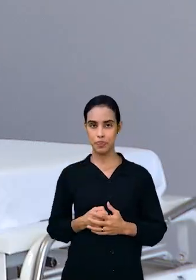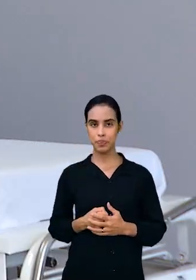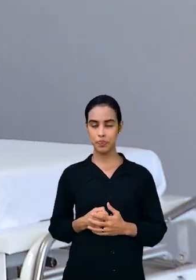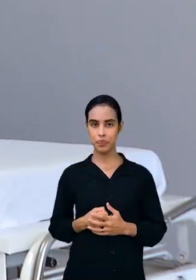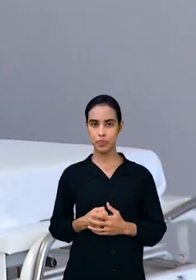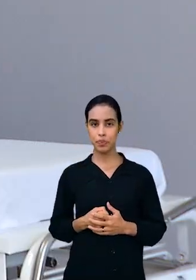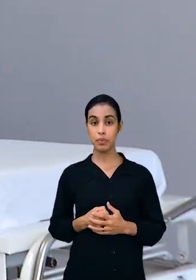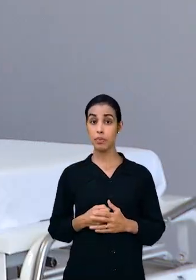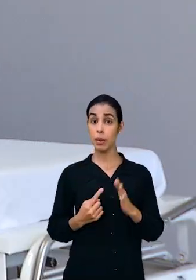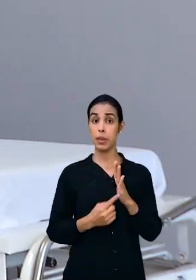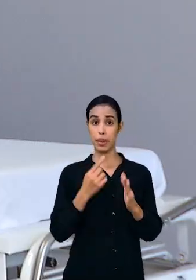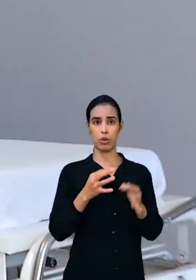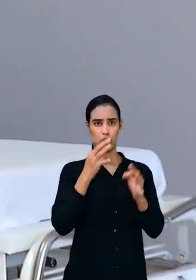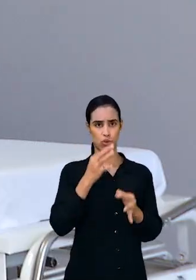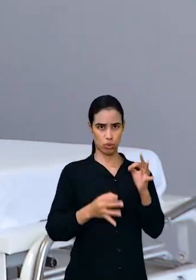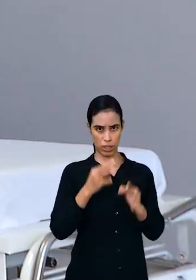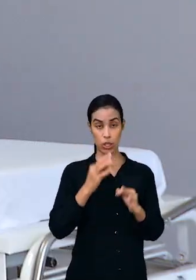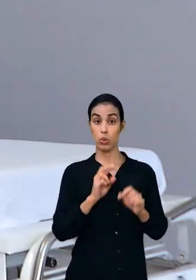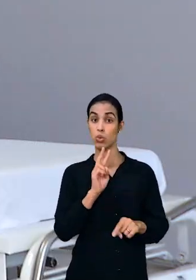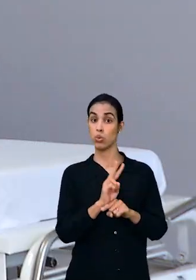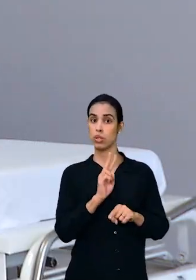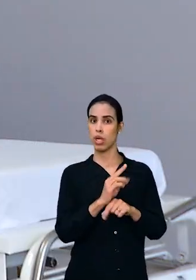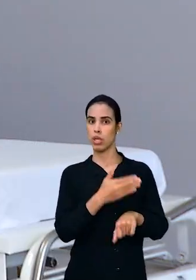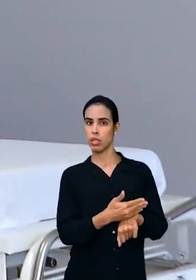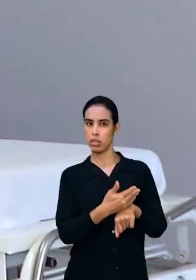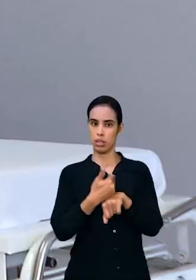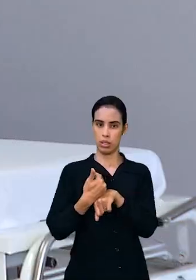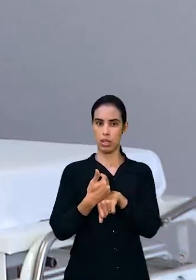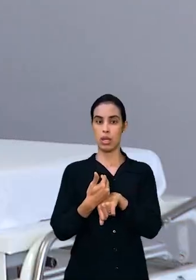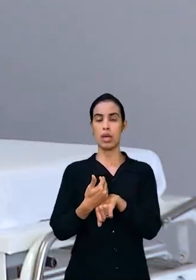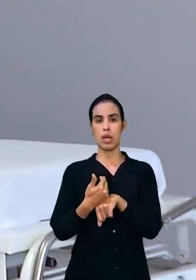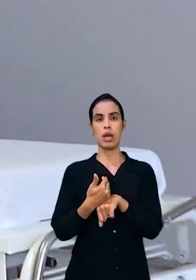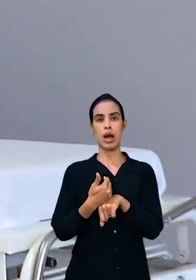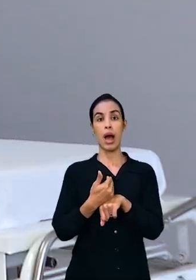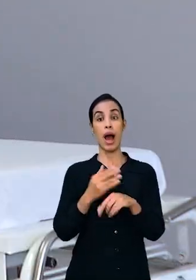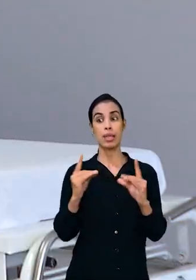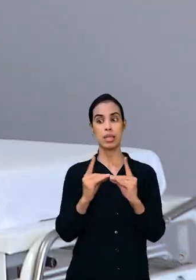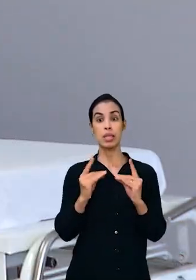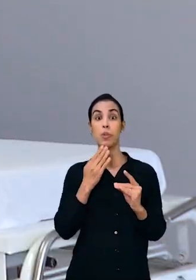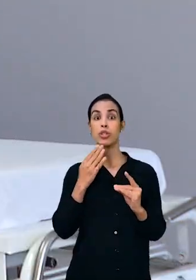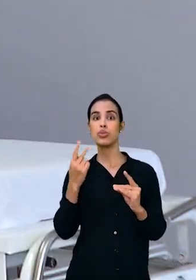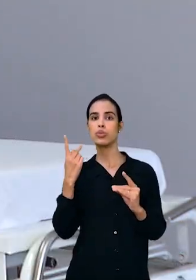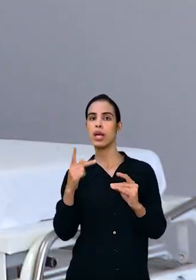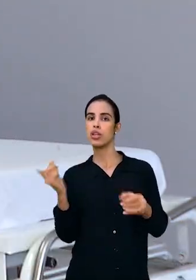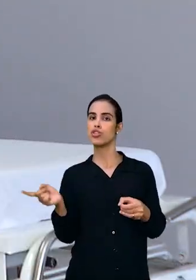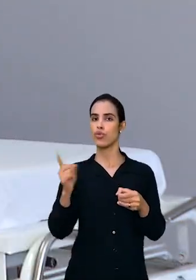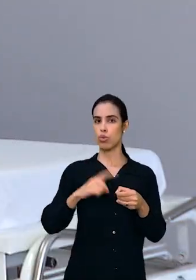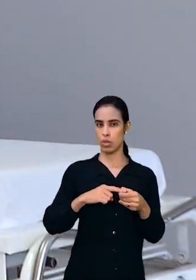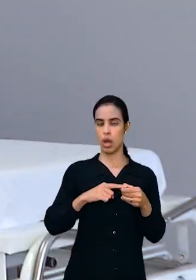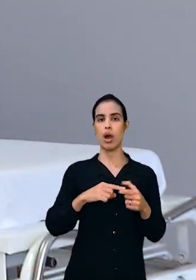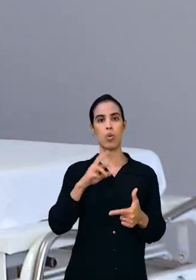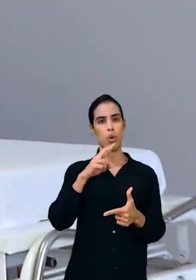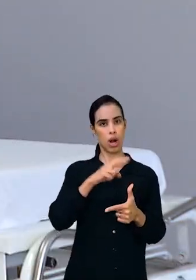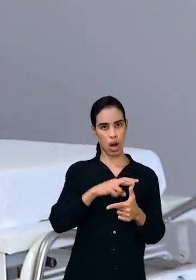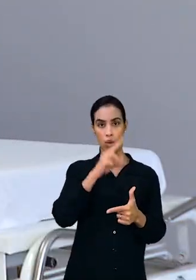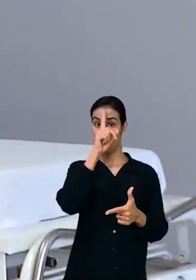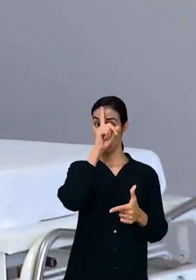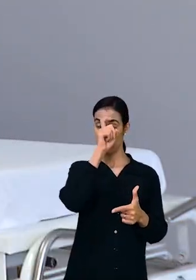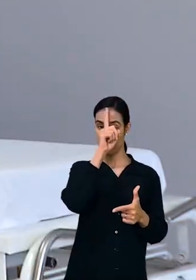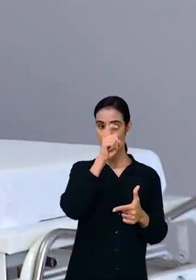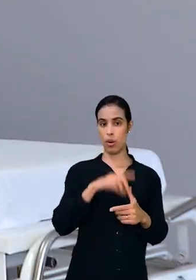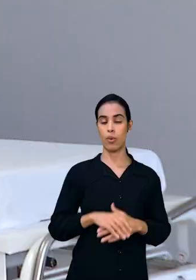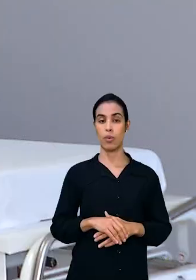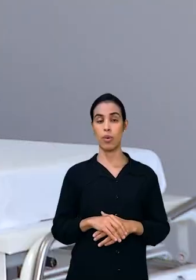sexta-feira. Em primeiro grau, foi concedida a antecipação de tutela, que determinou o retorno imediato da enfermeira ao cargo